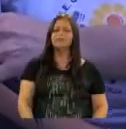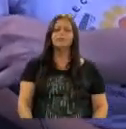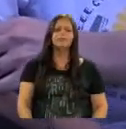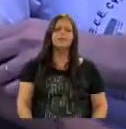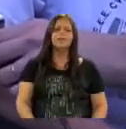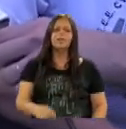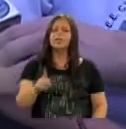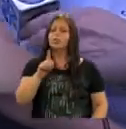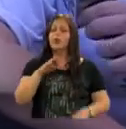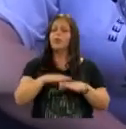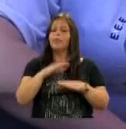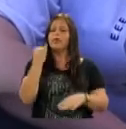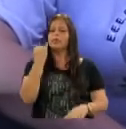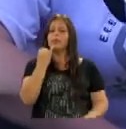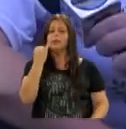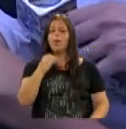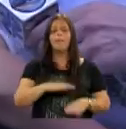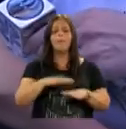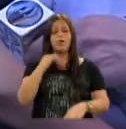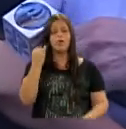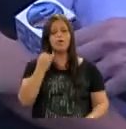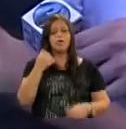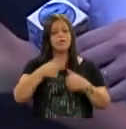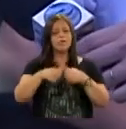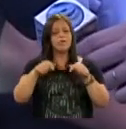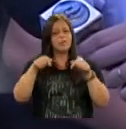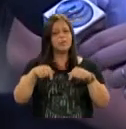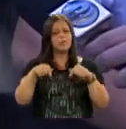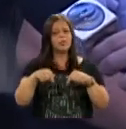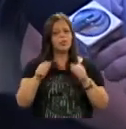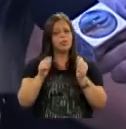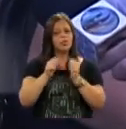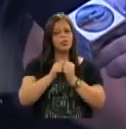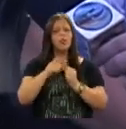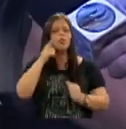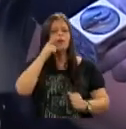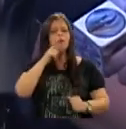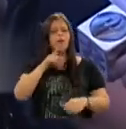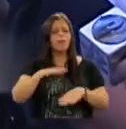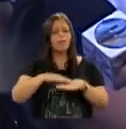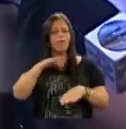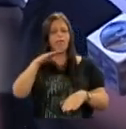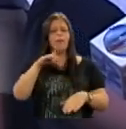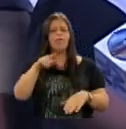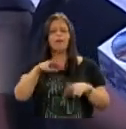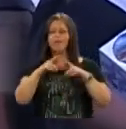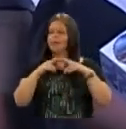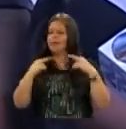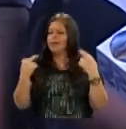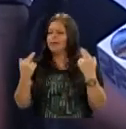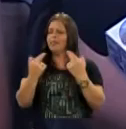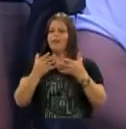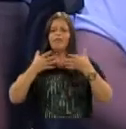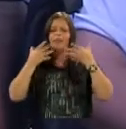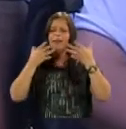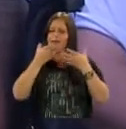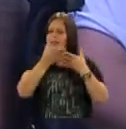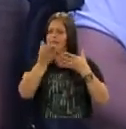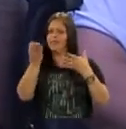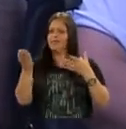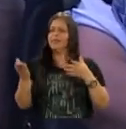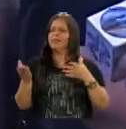isso não é o mais importante o mais importante é estarmos aqui né o ganho maior é essa essa reunião é a alegria deles e